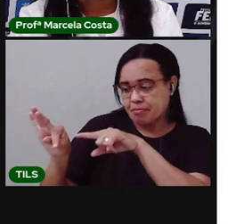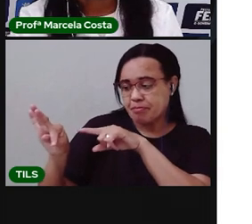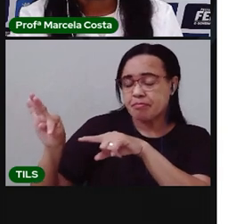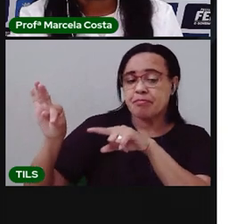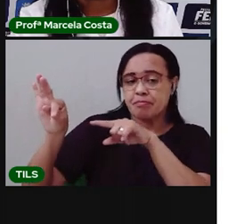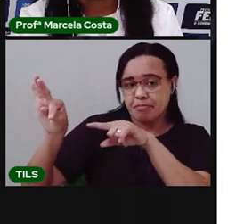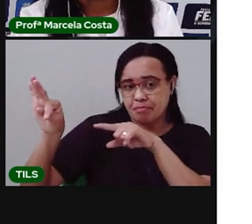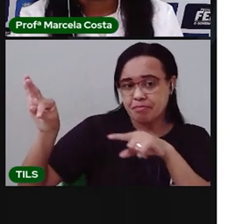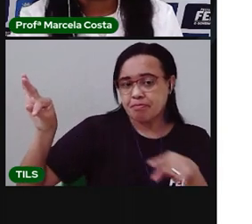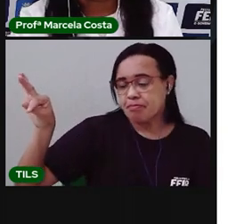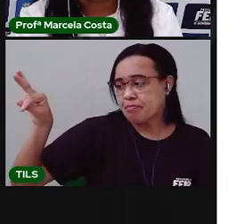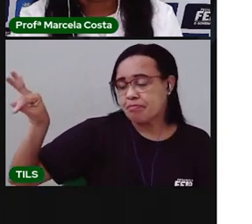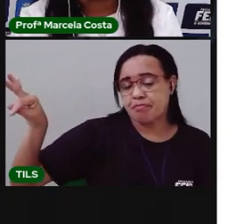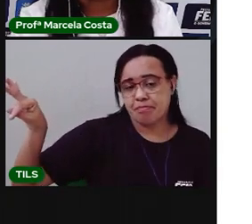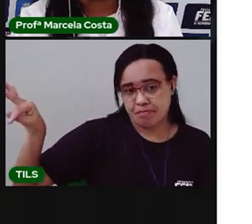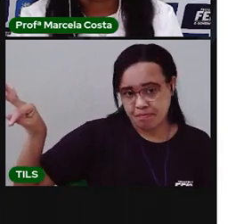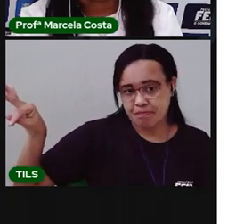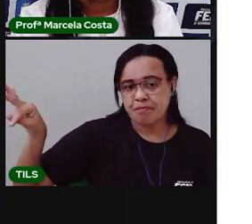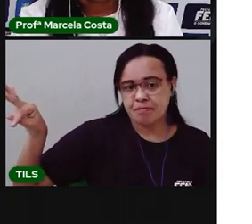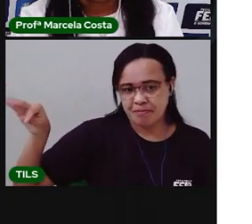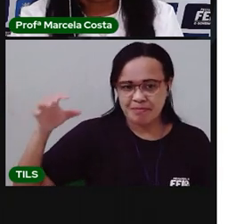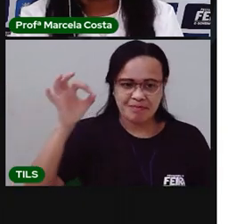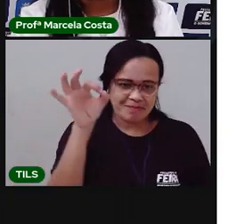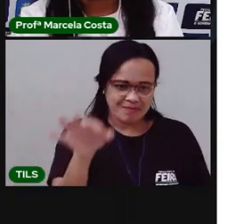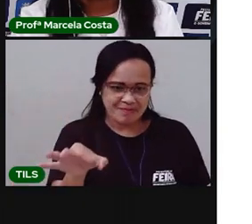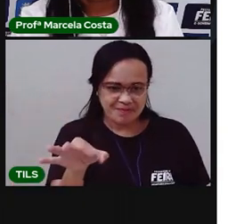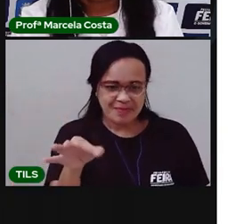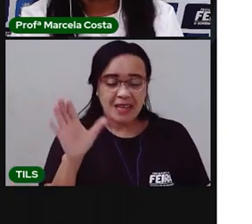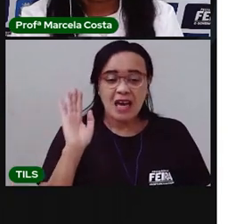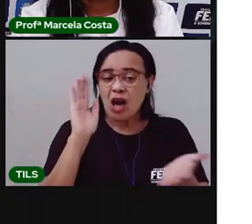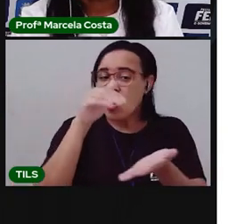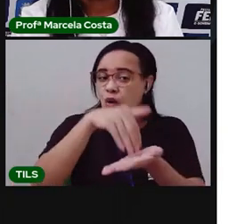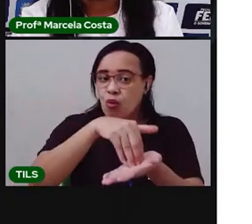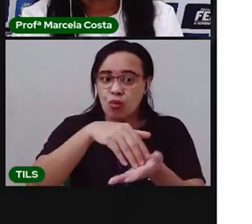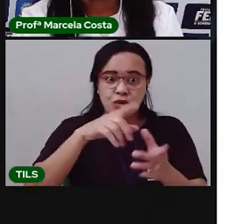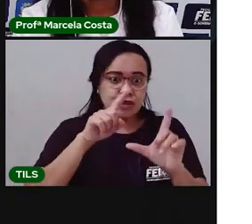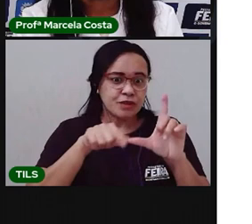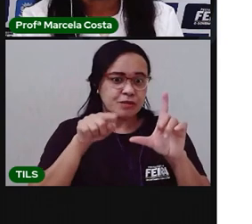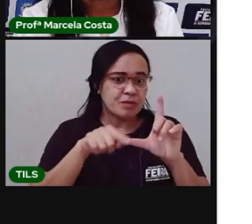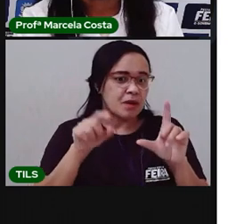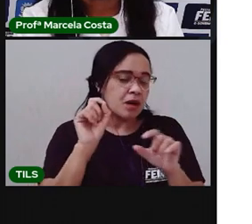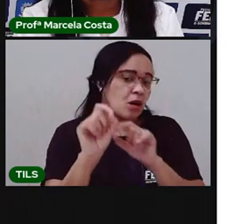T. Muito bem. E a última letra?